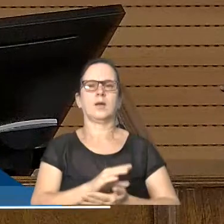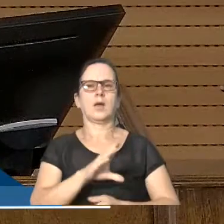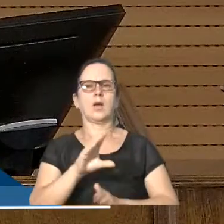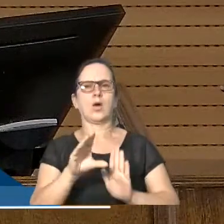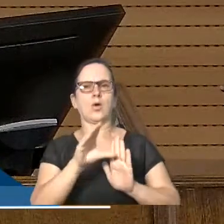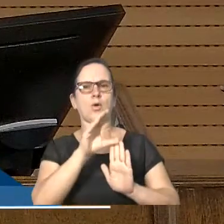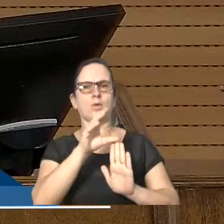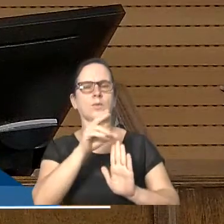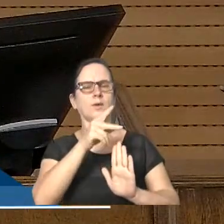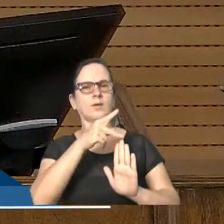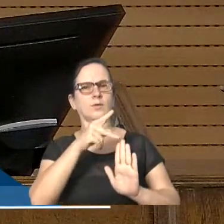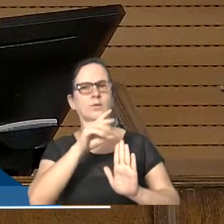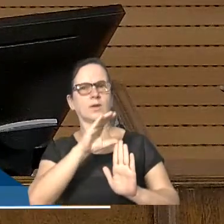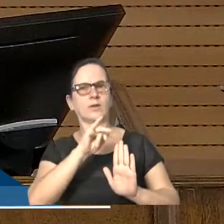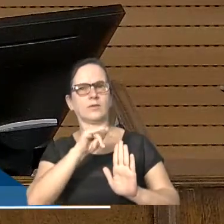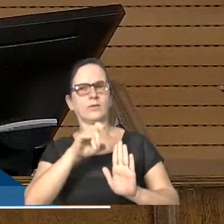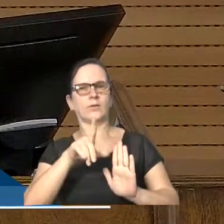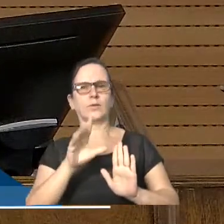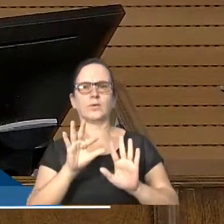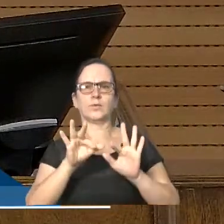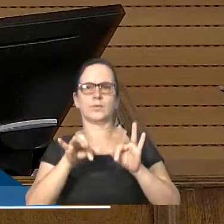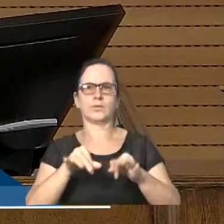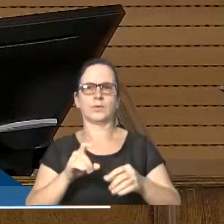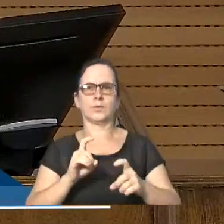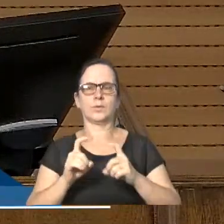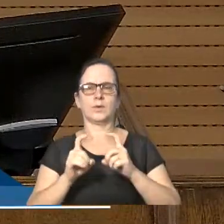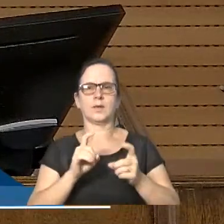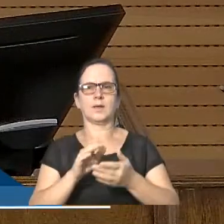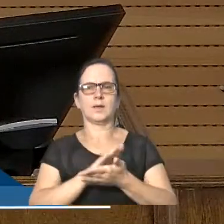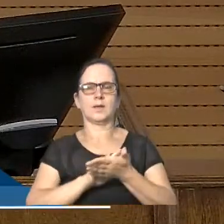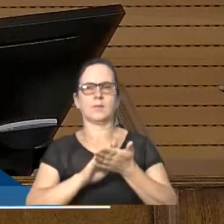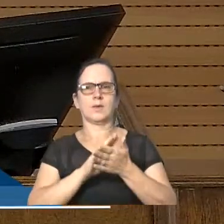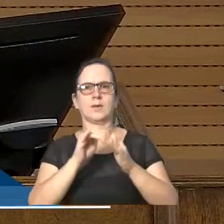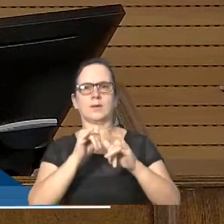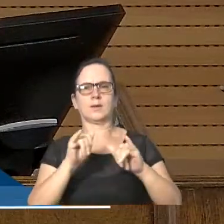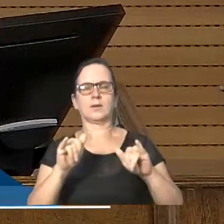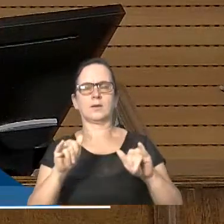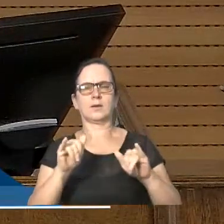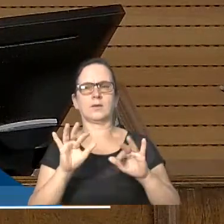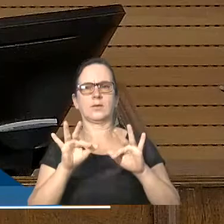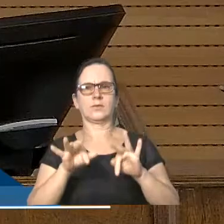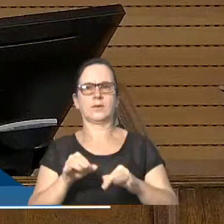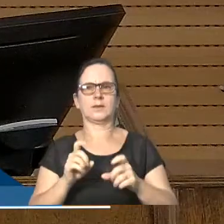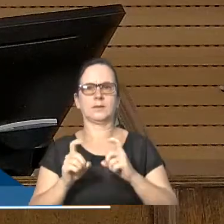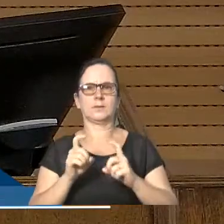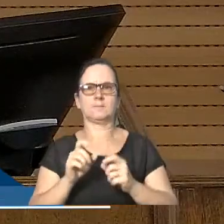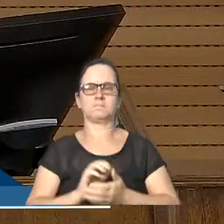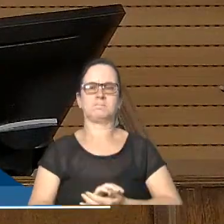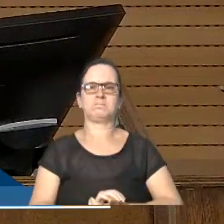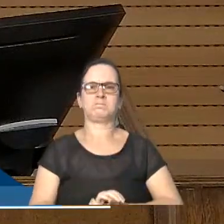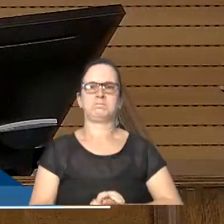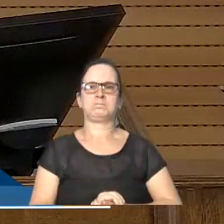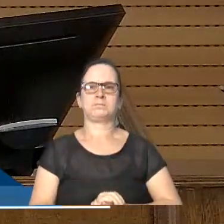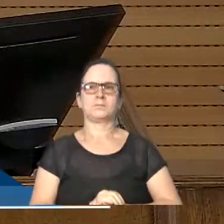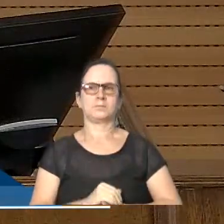Processo Civil e da Outras Providências. Esgotada a pauta da ordem do dia, nada mais a ver, nada tá, declaro encerrado para a sessão.